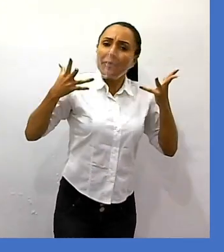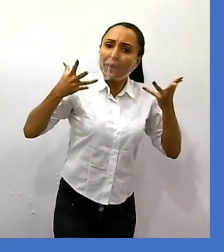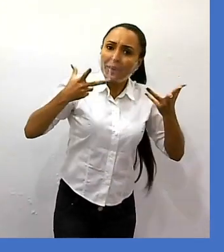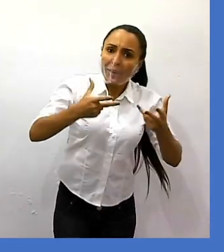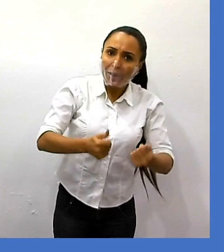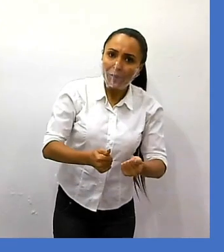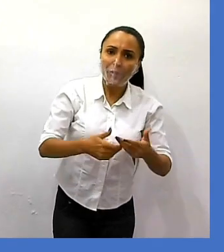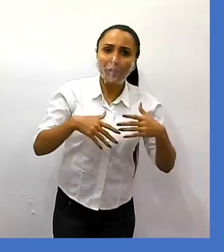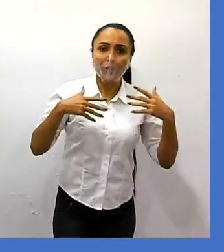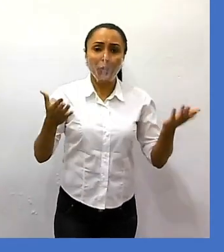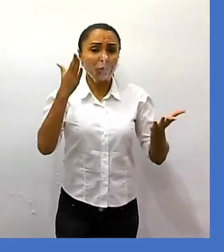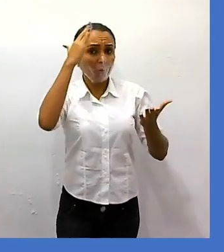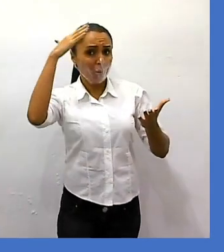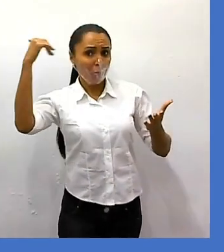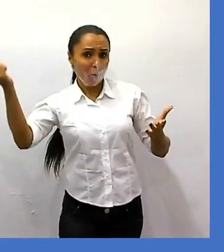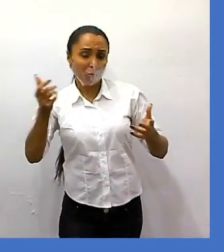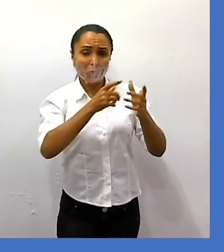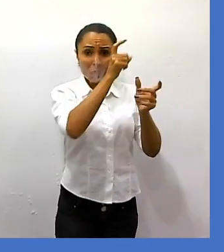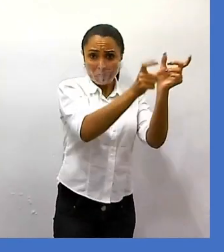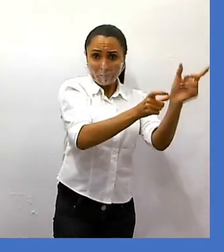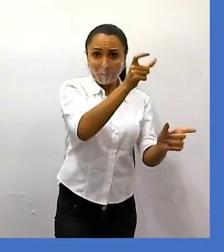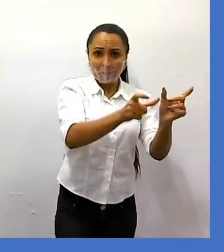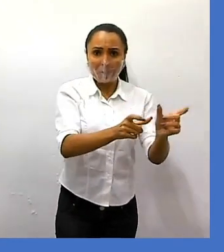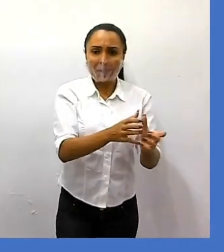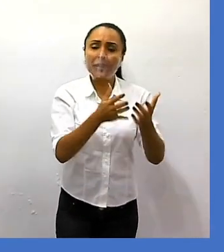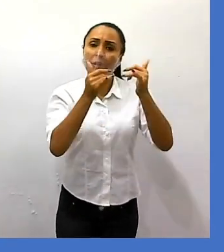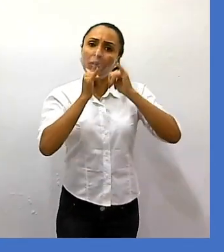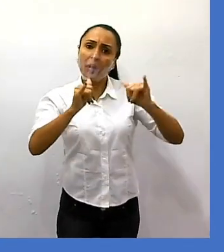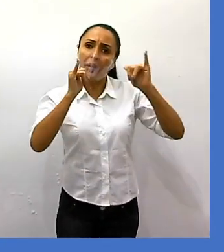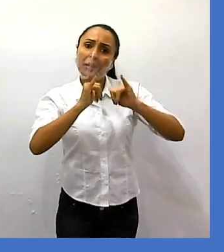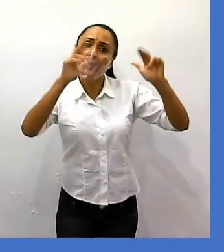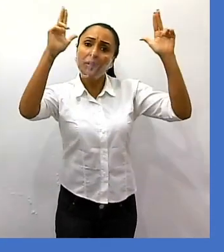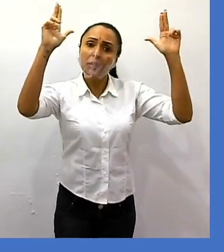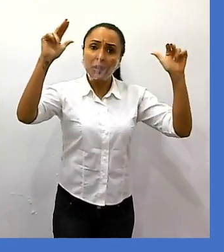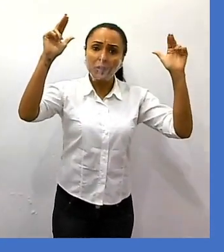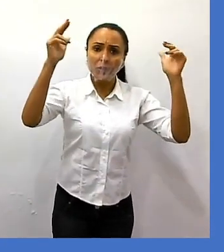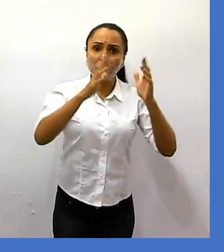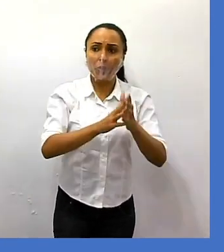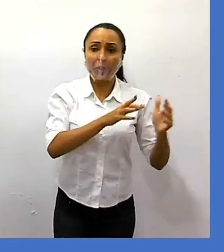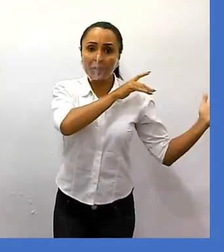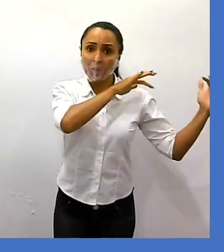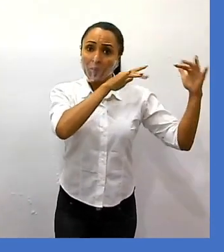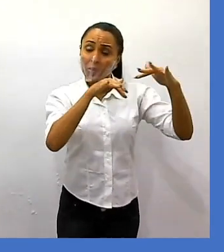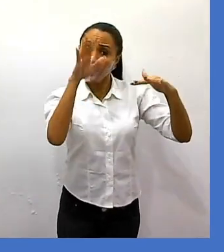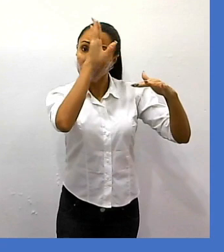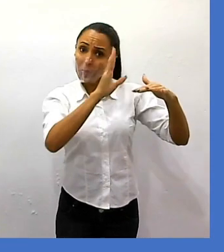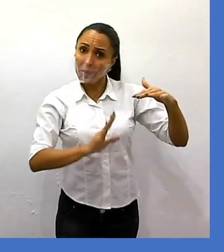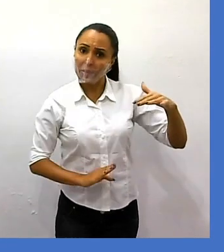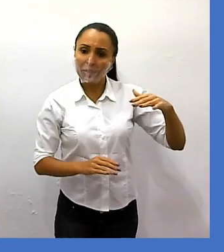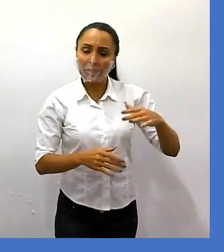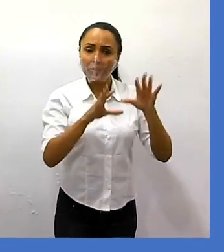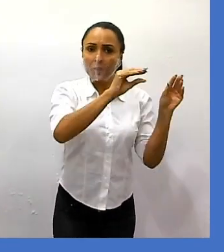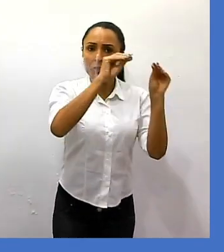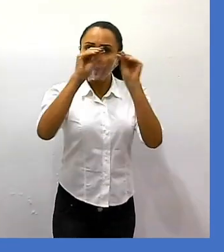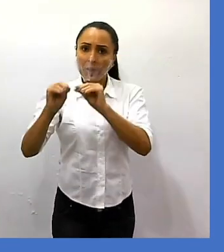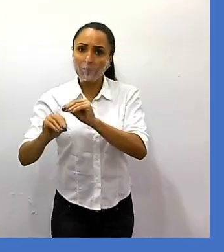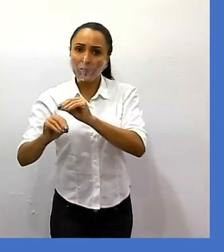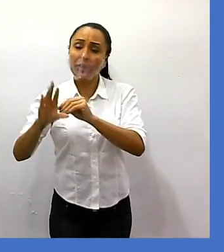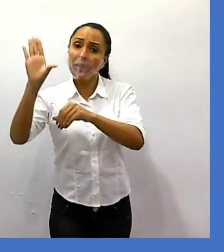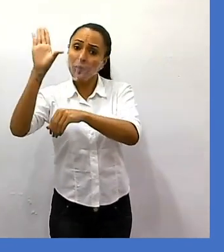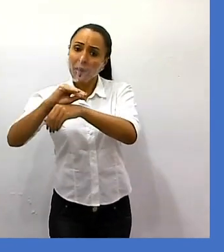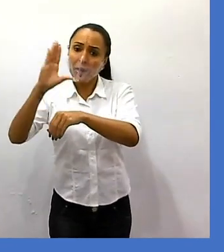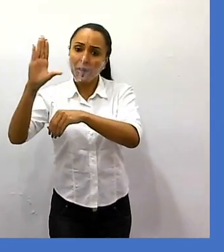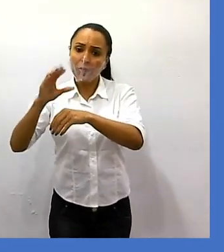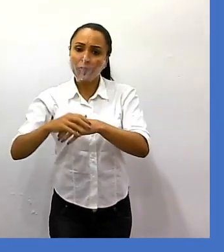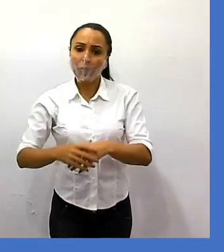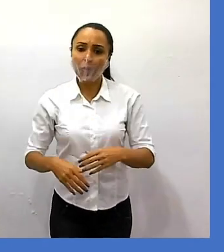Marieta Severo, com Marco Nanini, que contava um pouco da história da colonização brasileira. E do lado direito, a gente tem